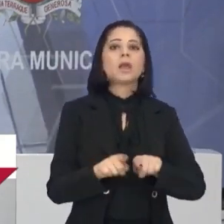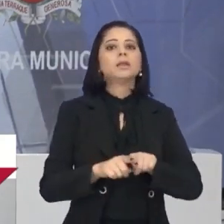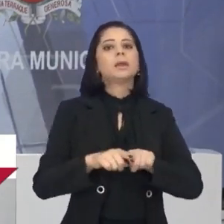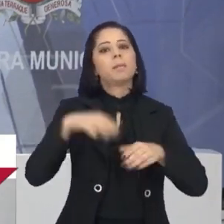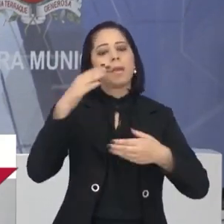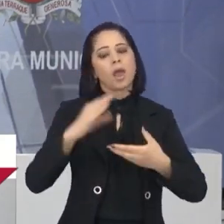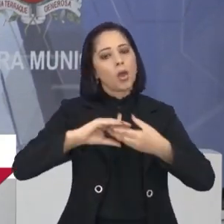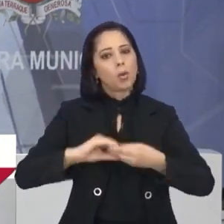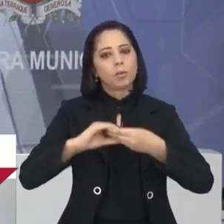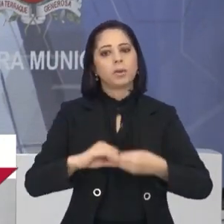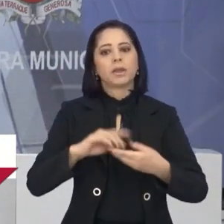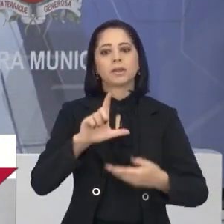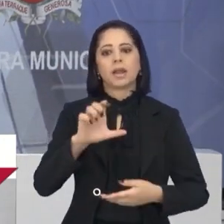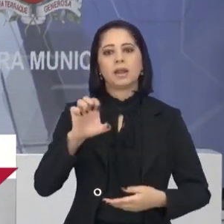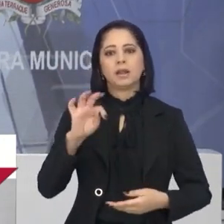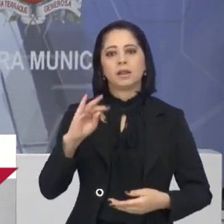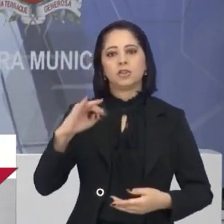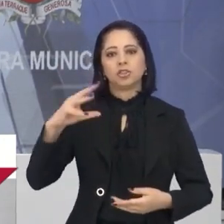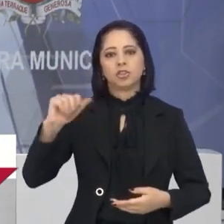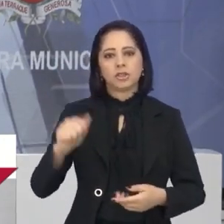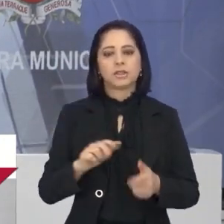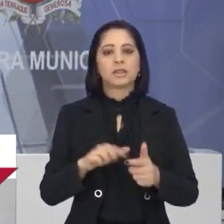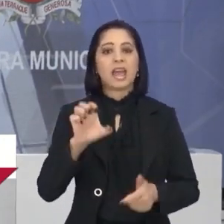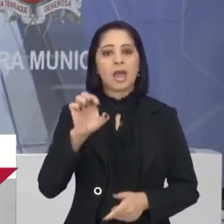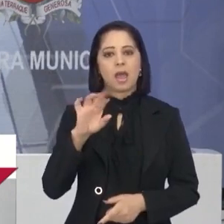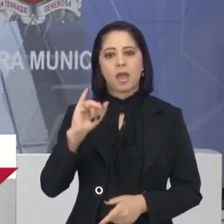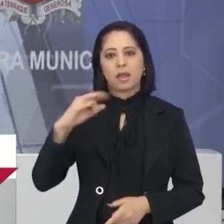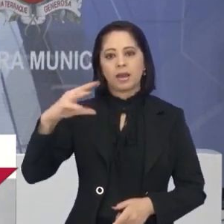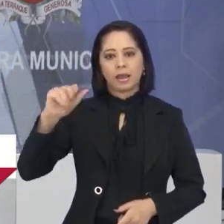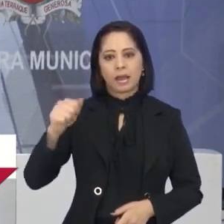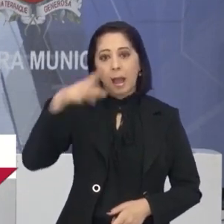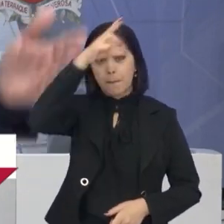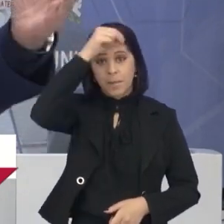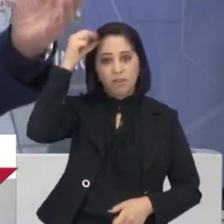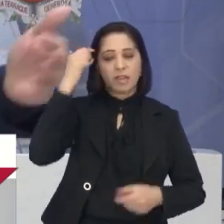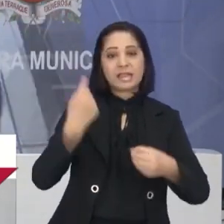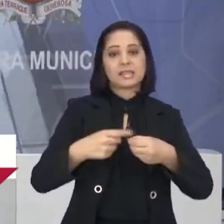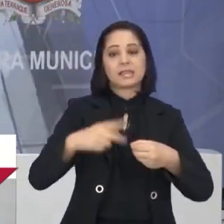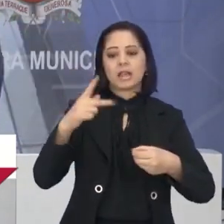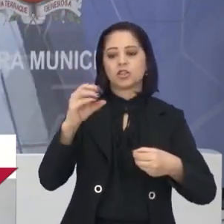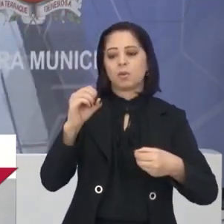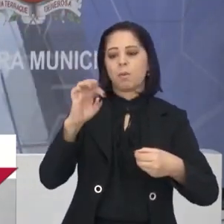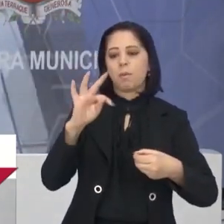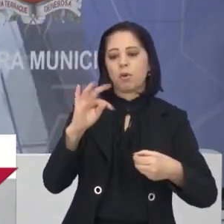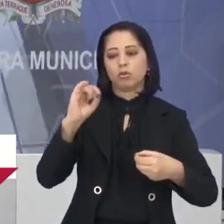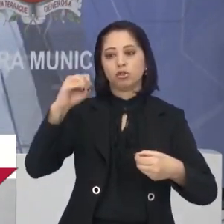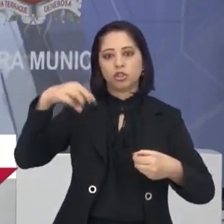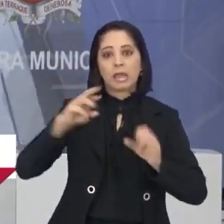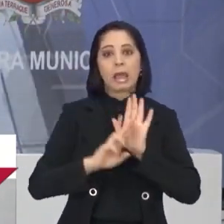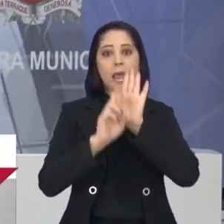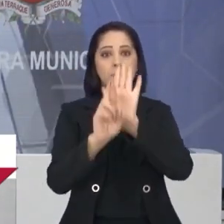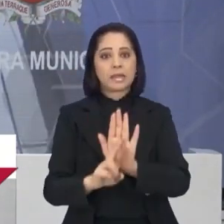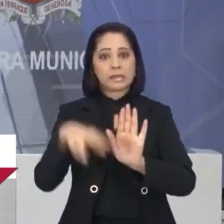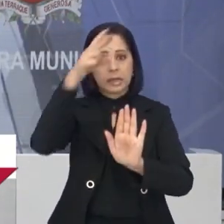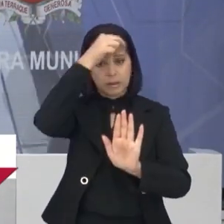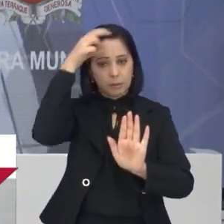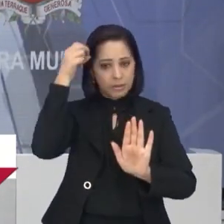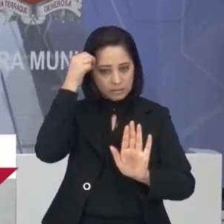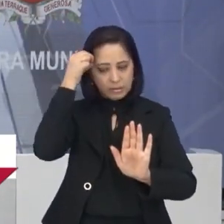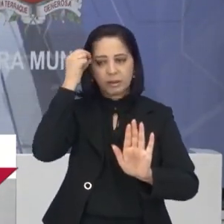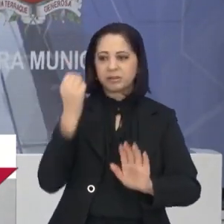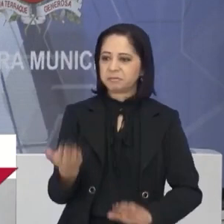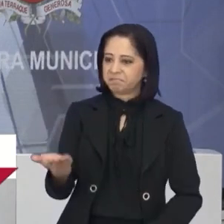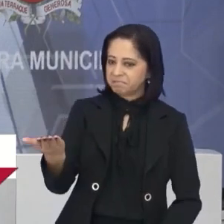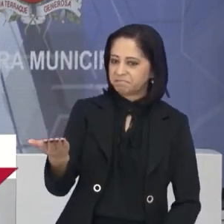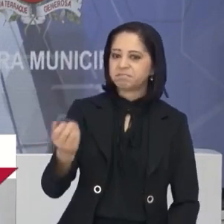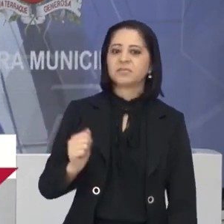do Ministério Público de contas cumprimentar a Érica Soler Santos que a nossa prefeita do Potim que representa aqui todos os prefeitos estamos muito bem representados